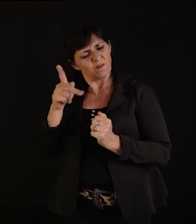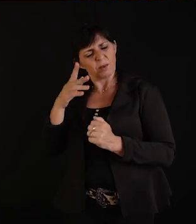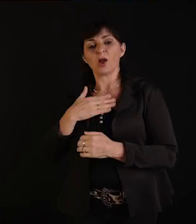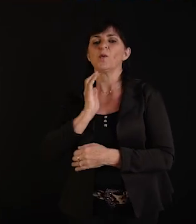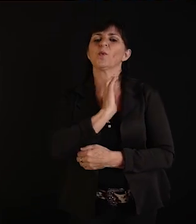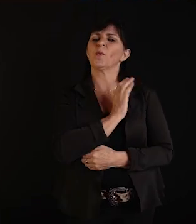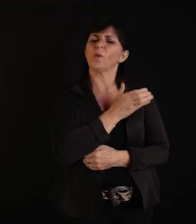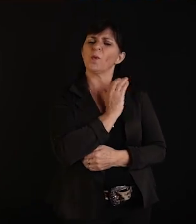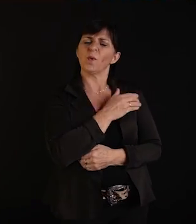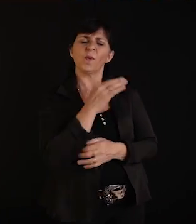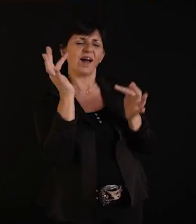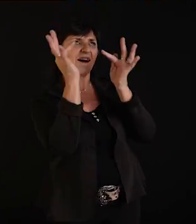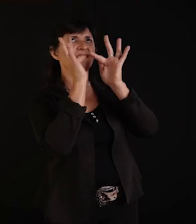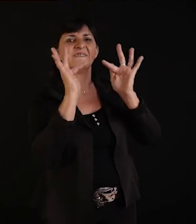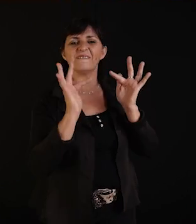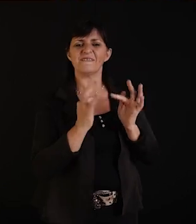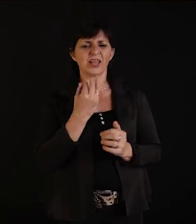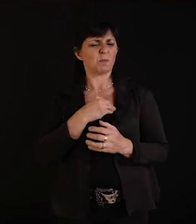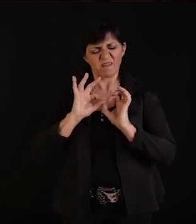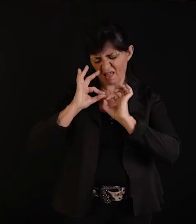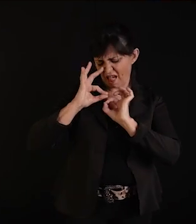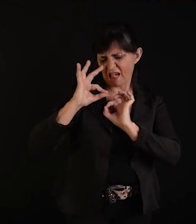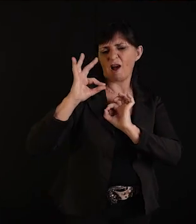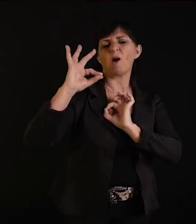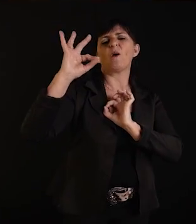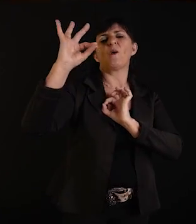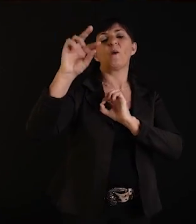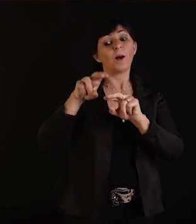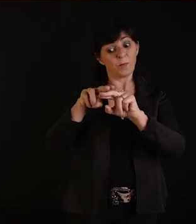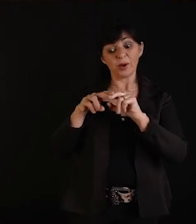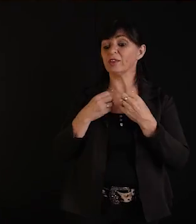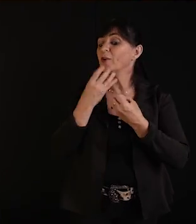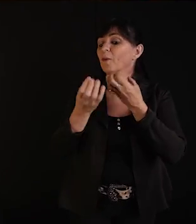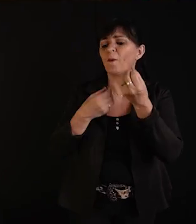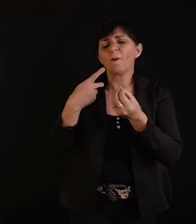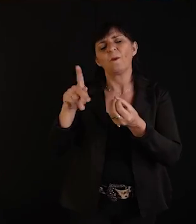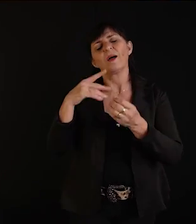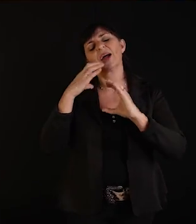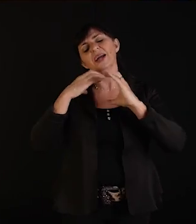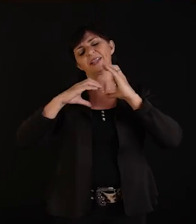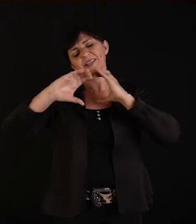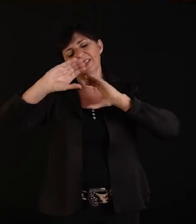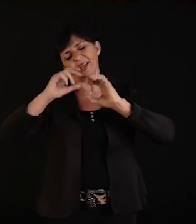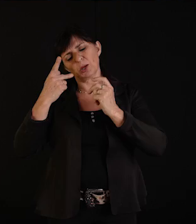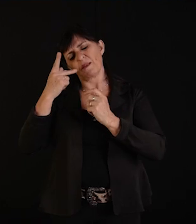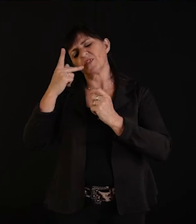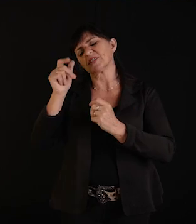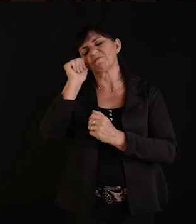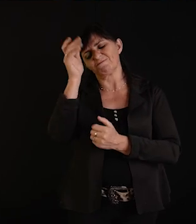tem alegria e vida longa, por isso eu me declaro cantando esta milonga.